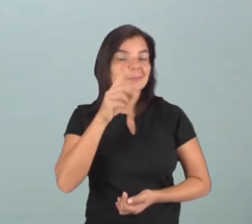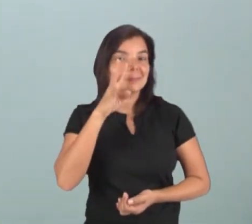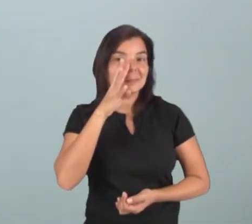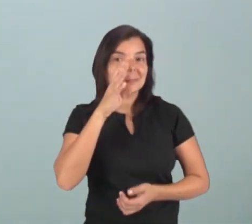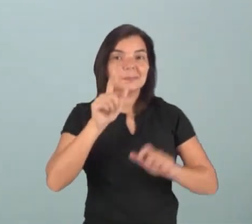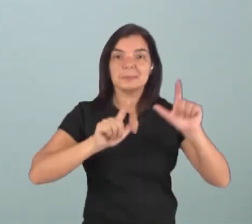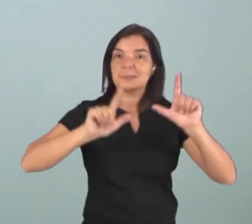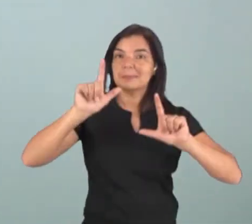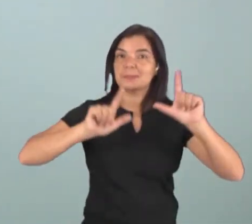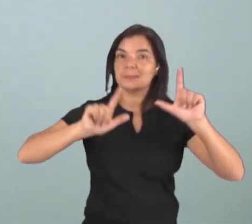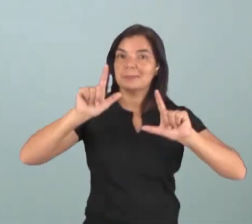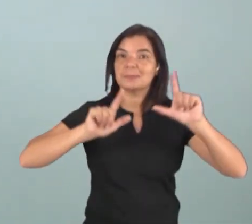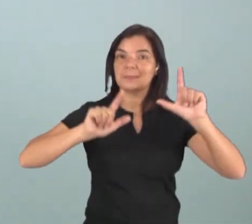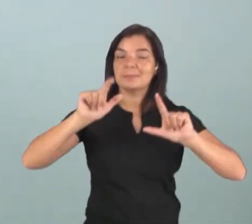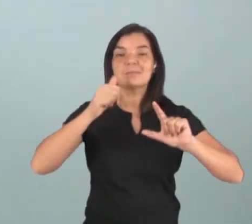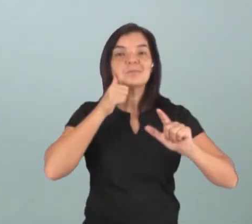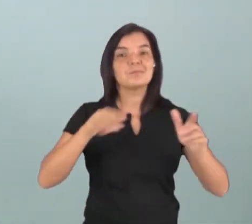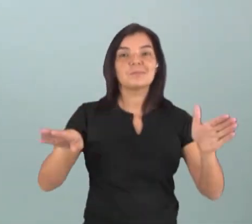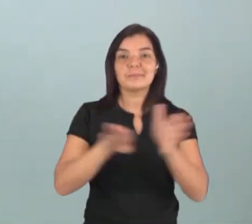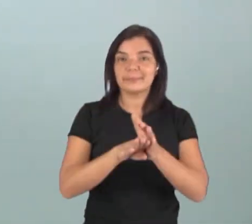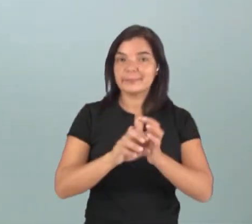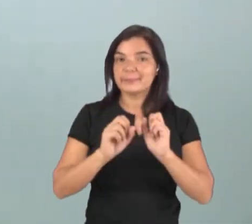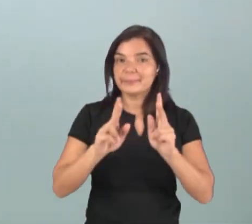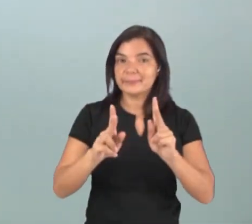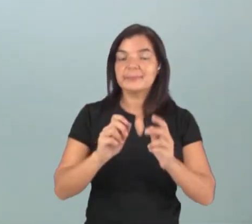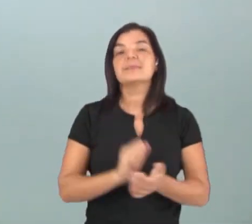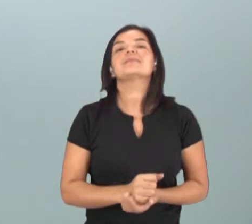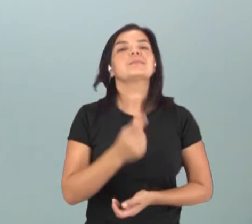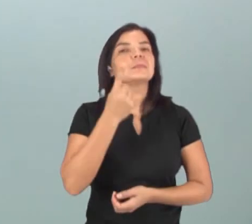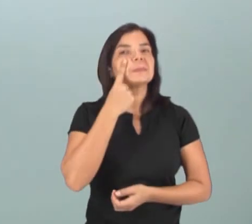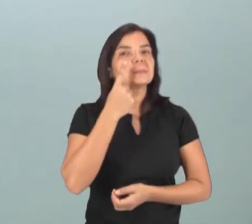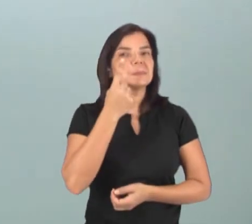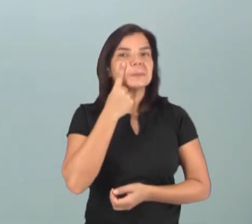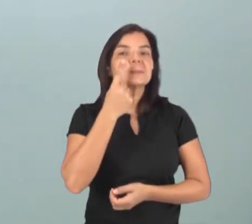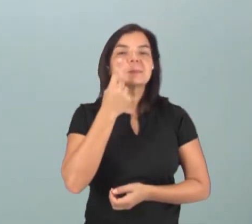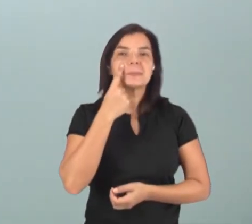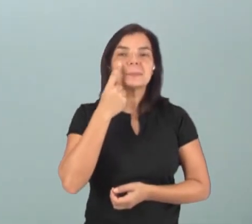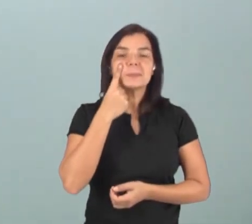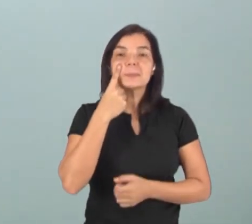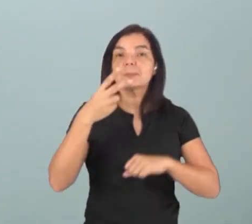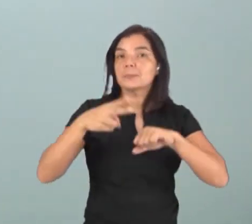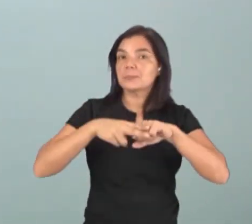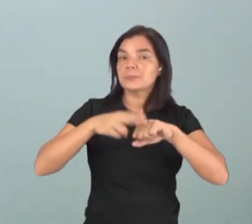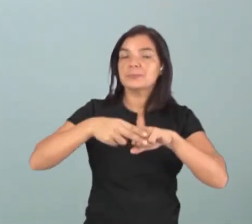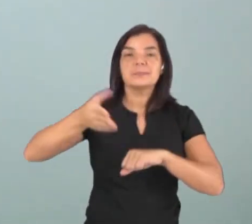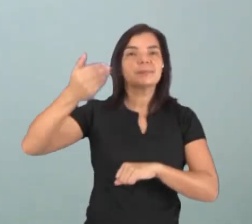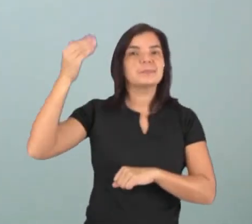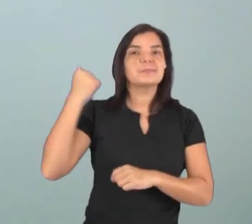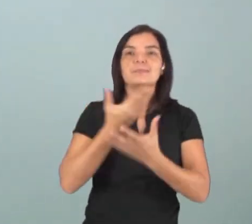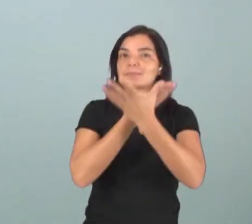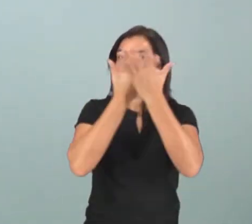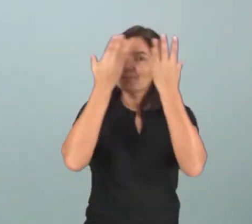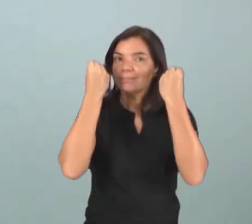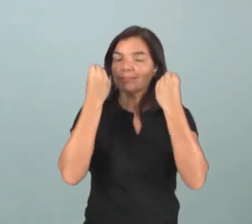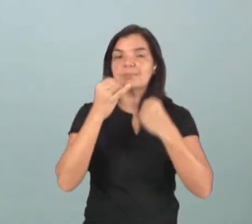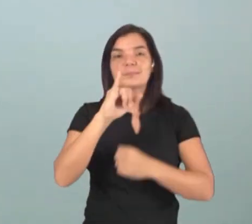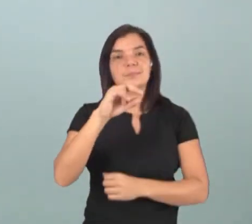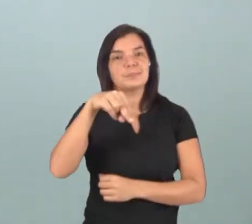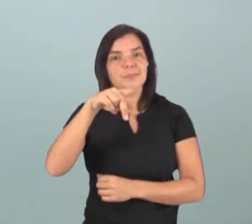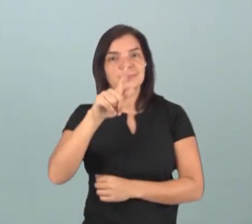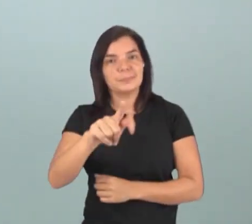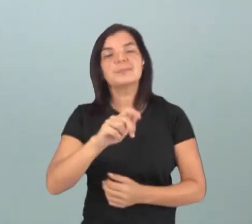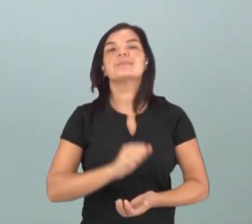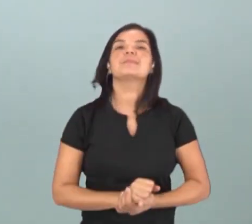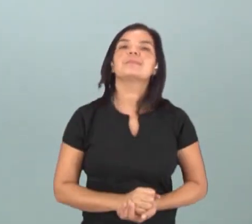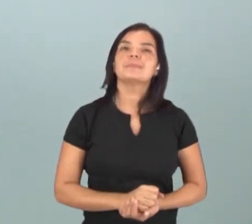assistindo TV quando a mulher chegou, ok? Então, observem bem as conjugações do passado do verbo to be e não esqueçam de colocar o ing no final do